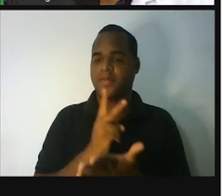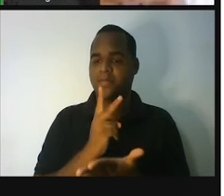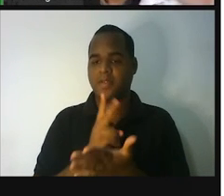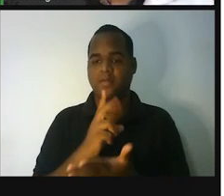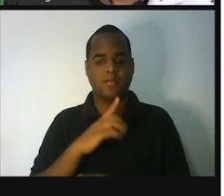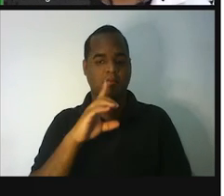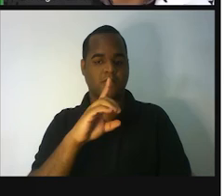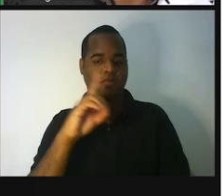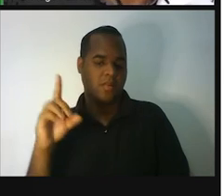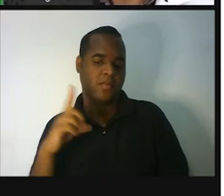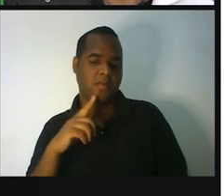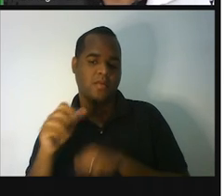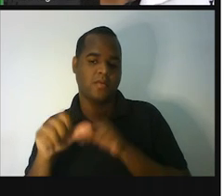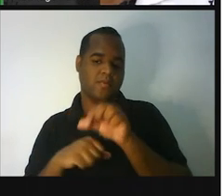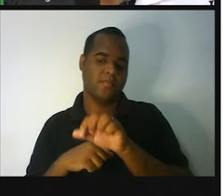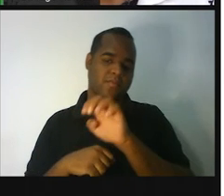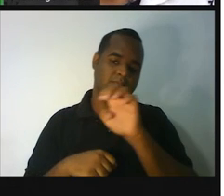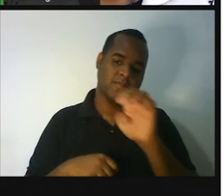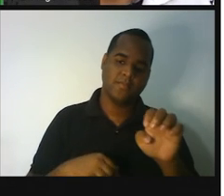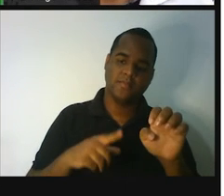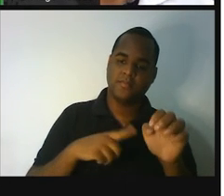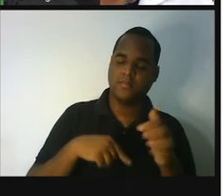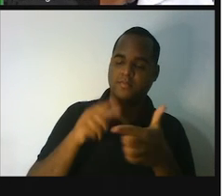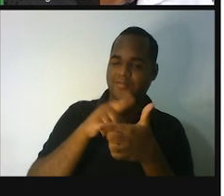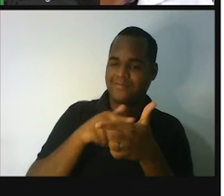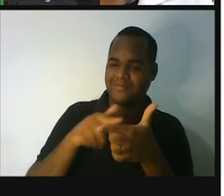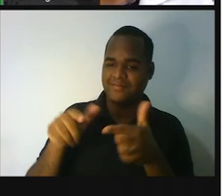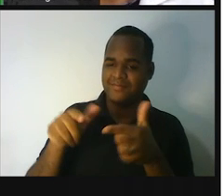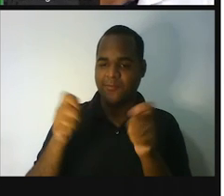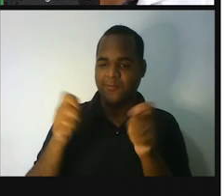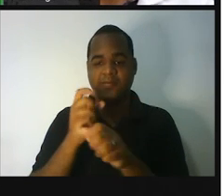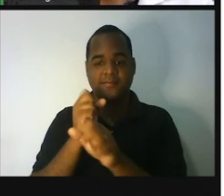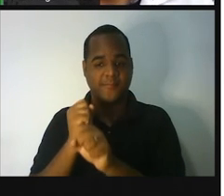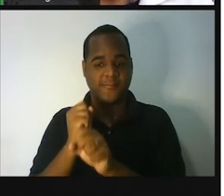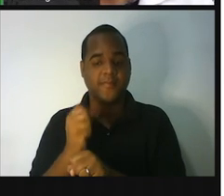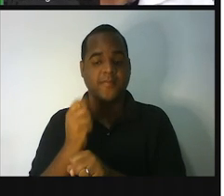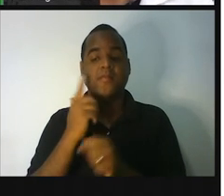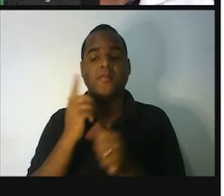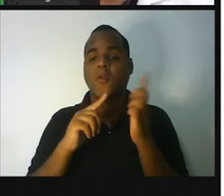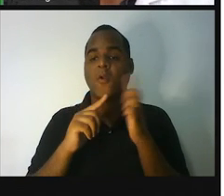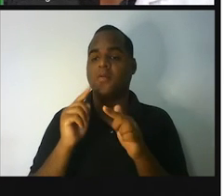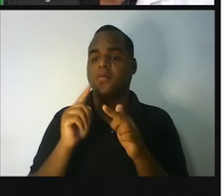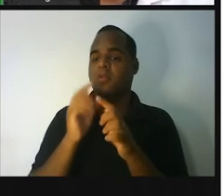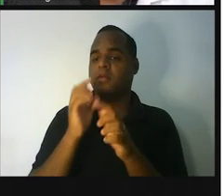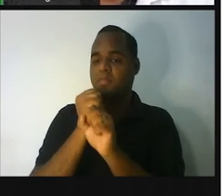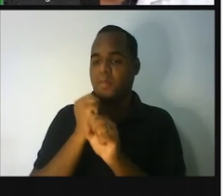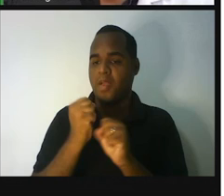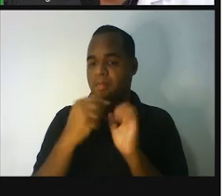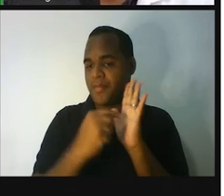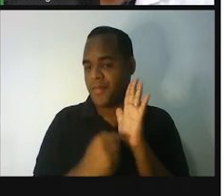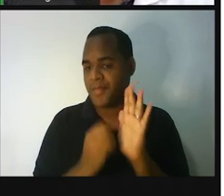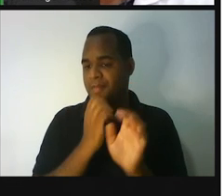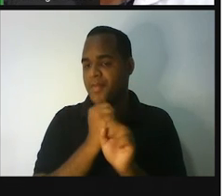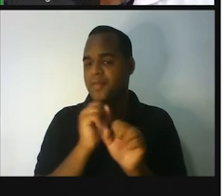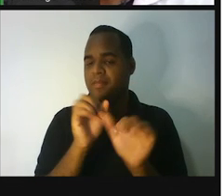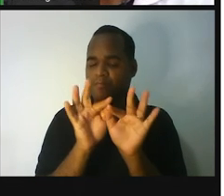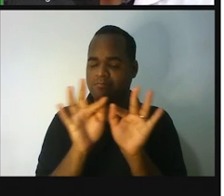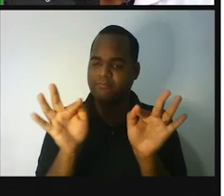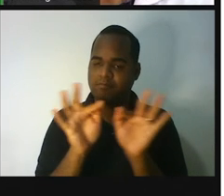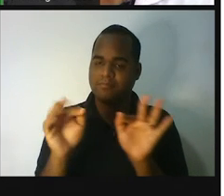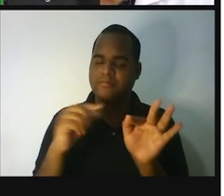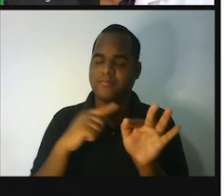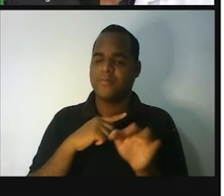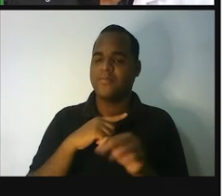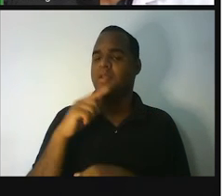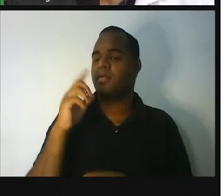direita multiplica você vai pesquisa de vídeo a gente faz essas competições com uma calculadora de uma forma bem simples e